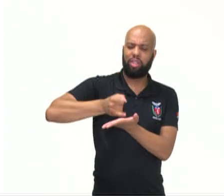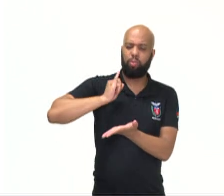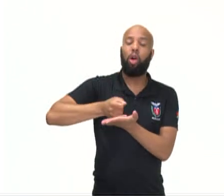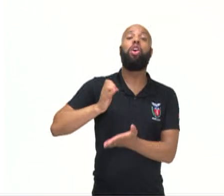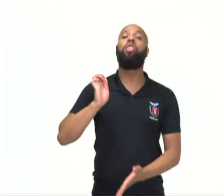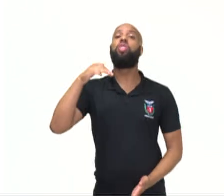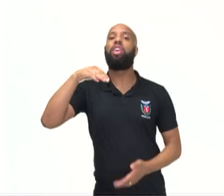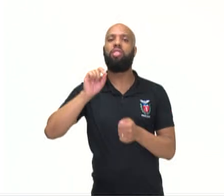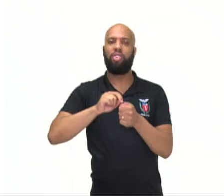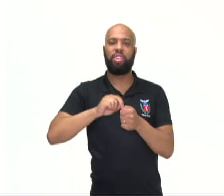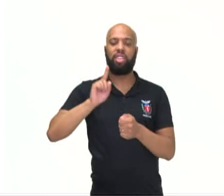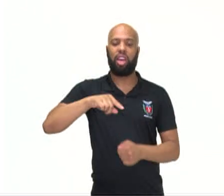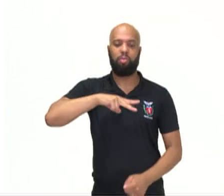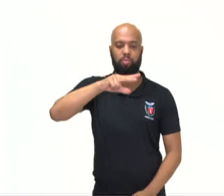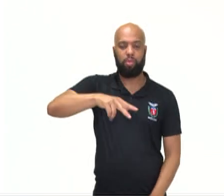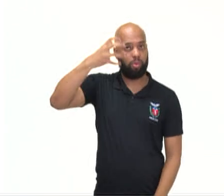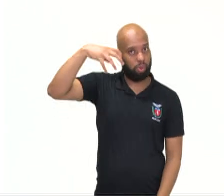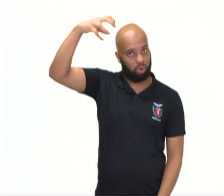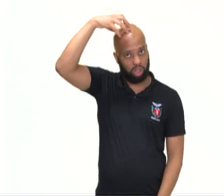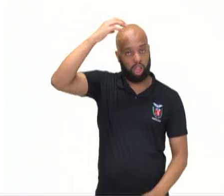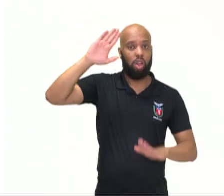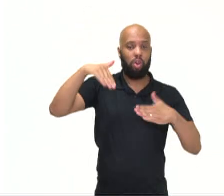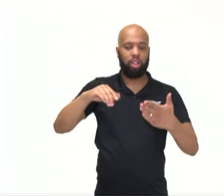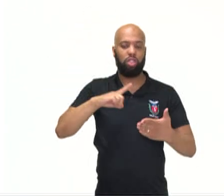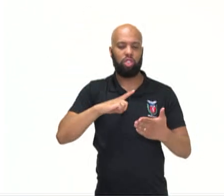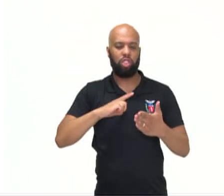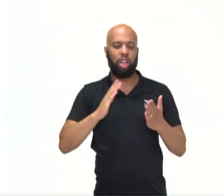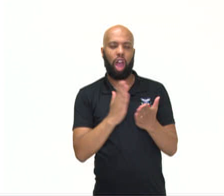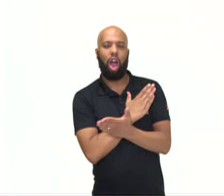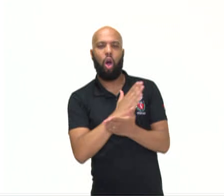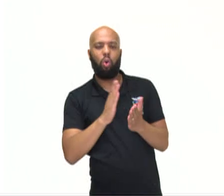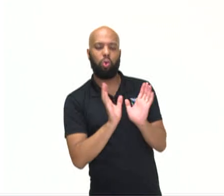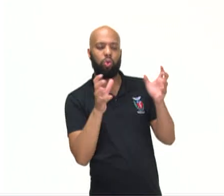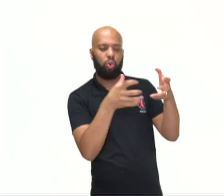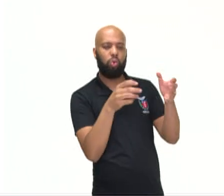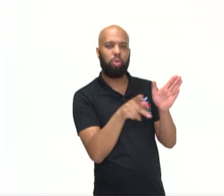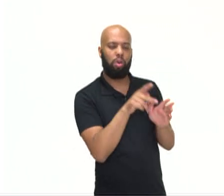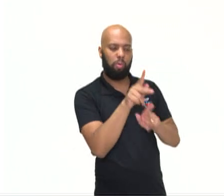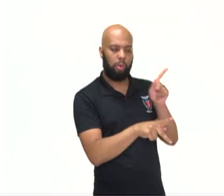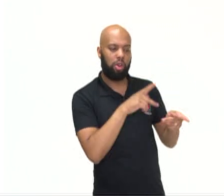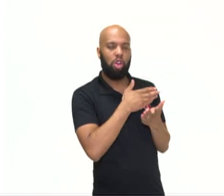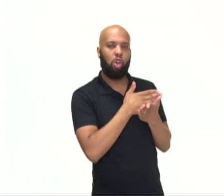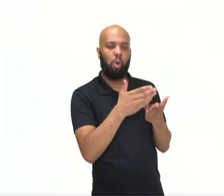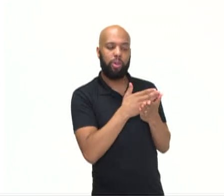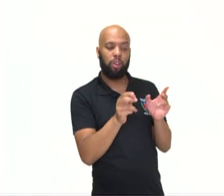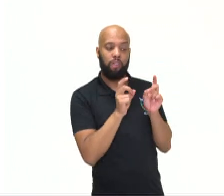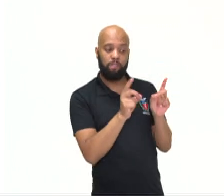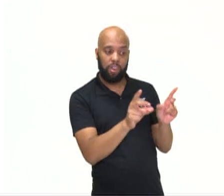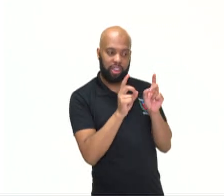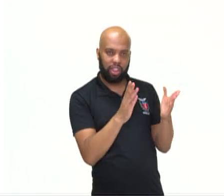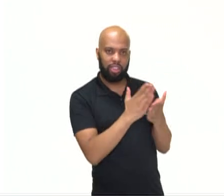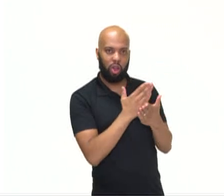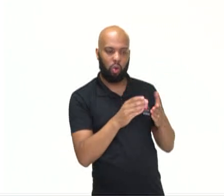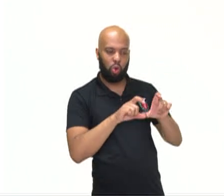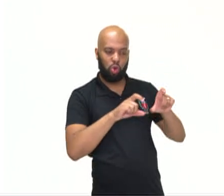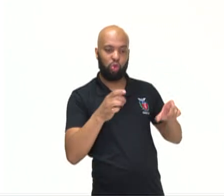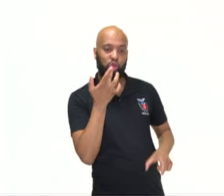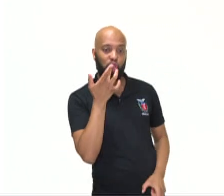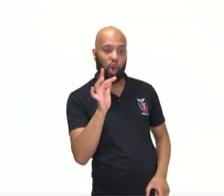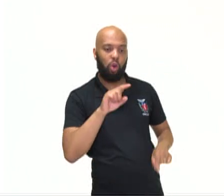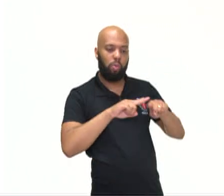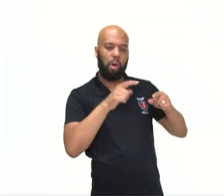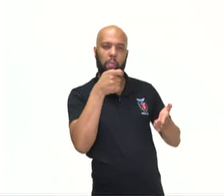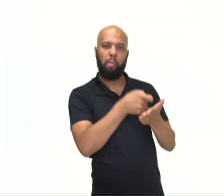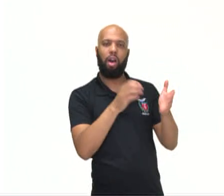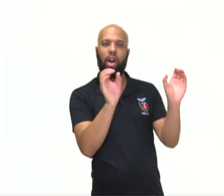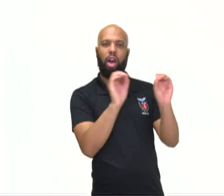coroa portuguesa, parte da população passou a comercializar produtos não pagando os devidos